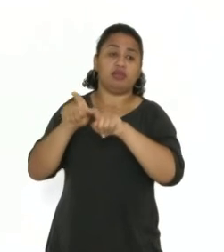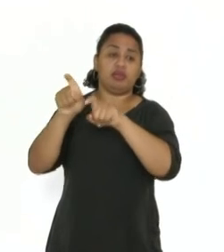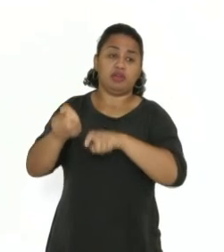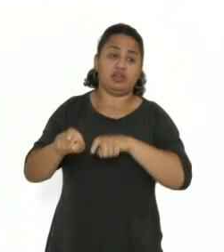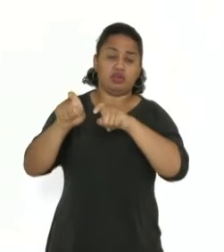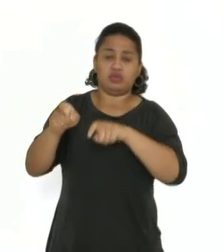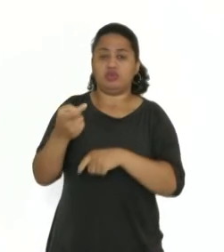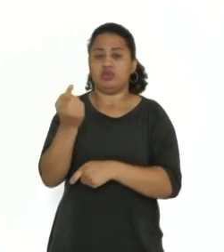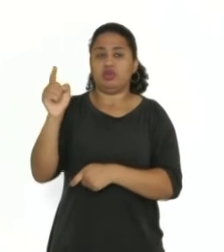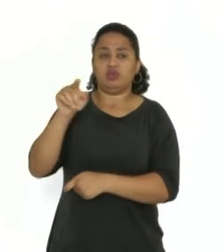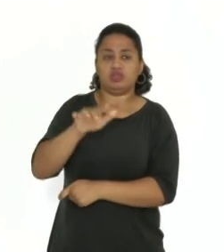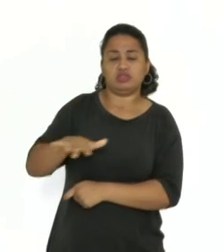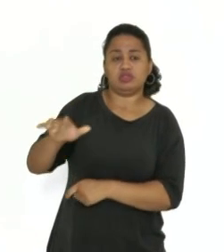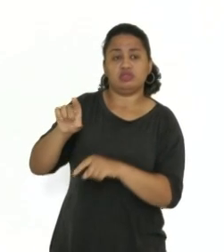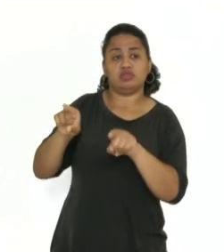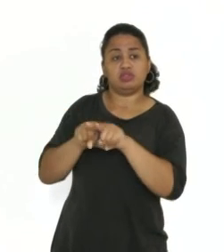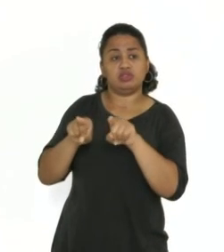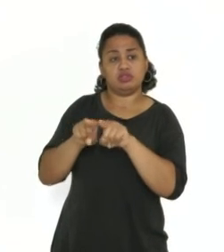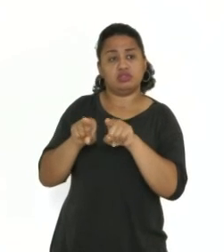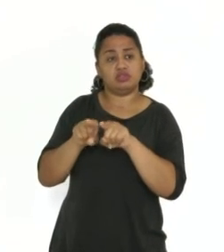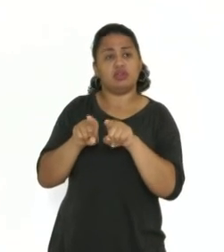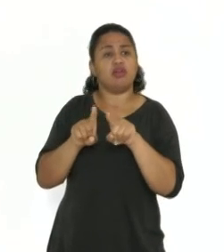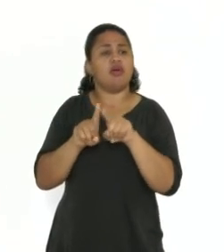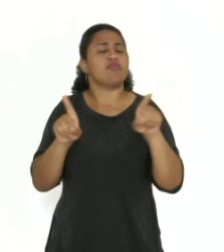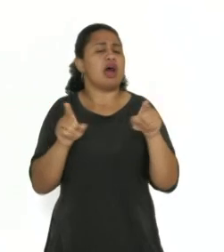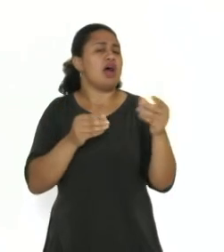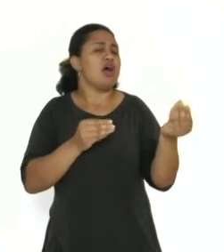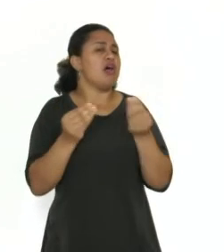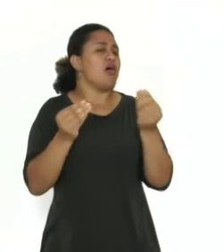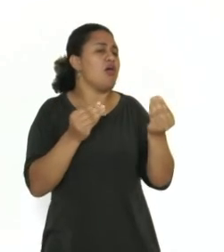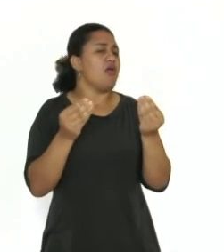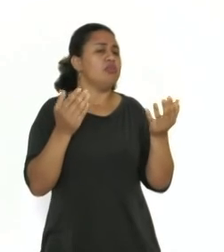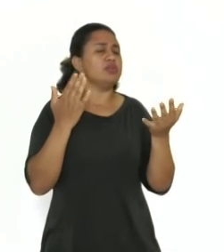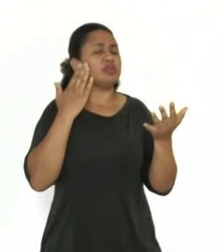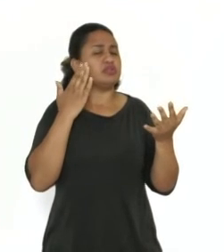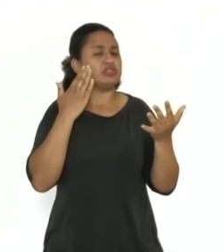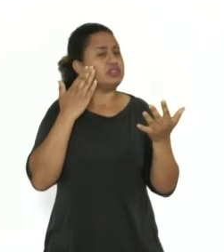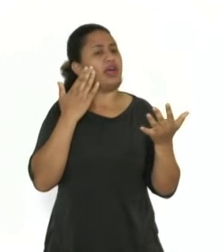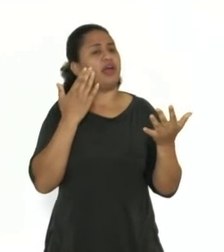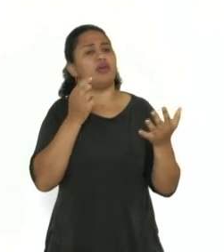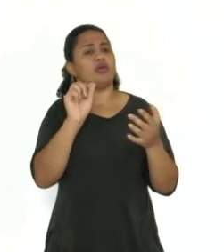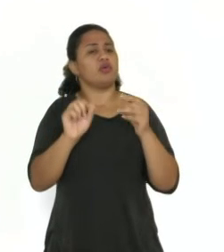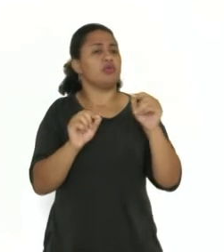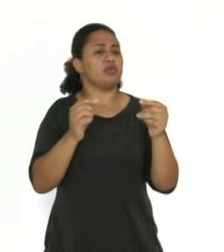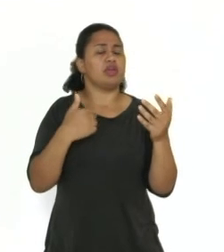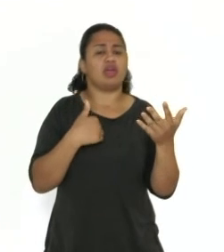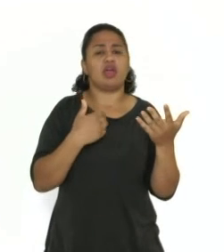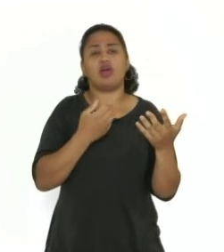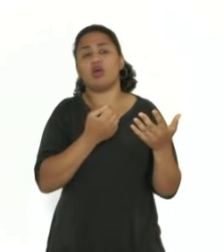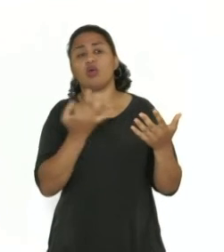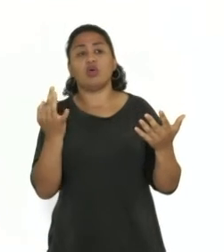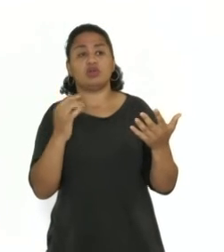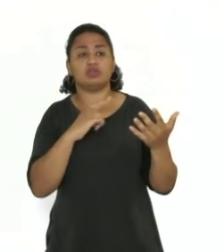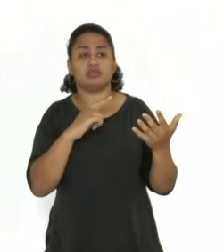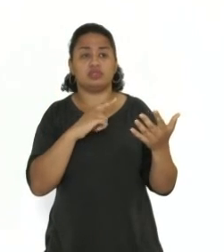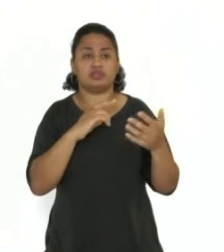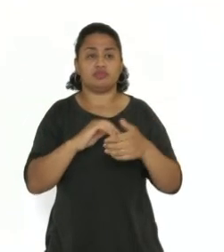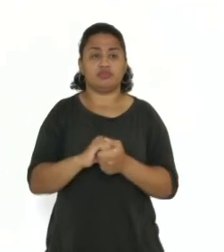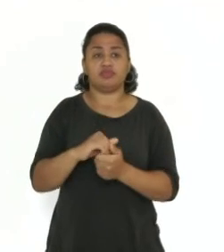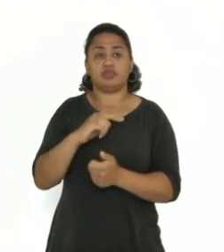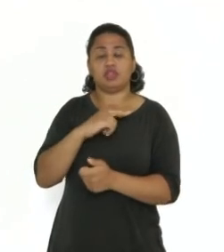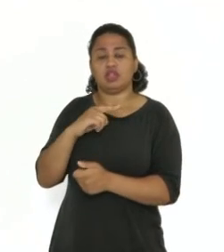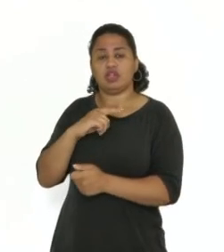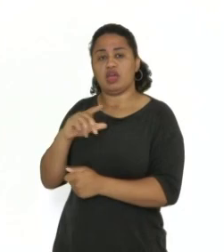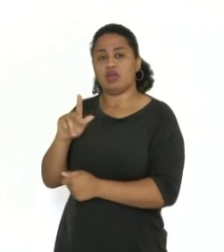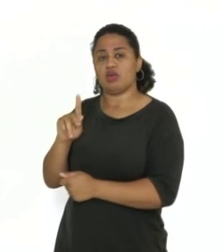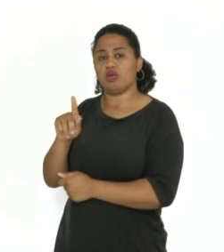outras situações, tá bom? Mas como será que a gente faz essa medição, esse acompanhamento, né? Tem o pluviômetro, né?